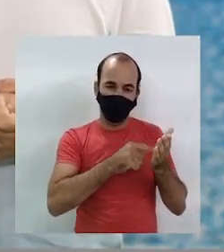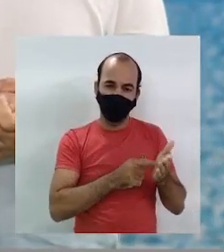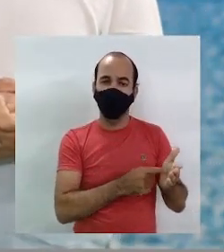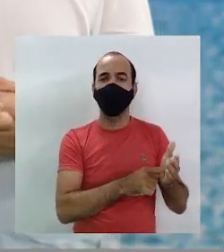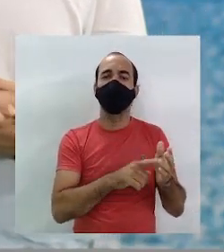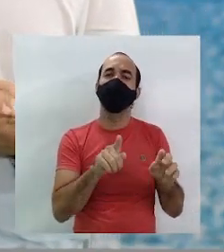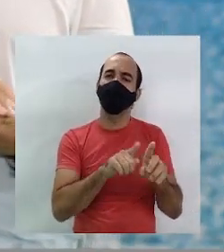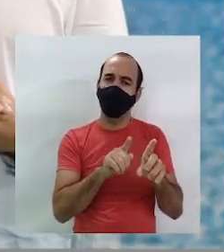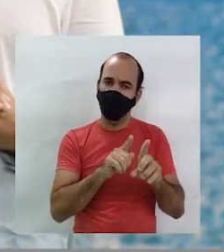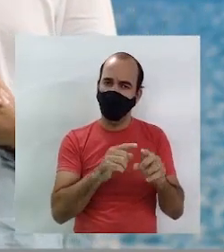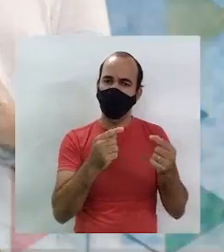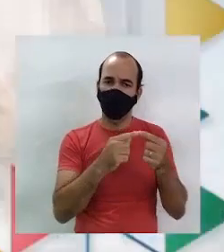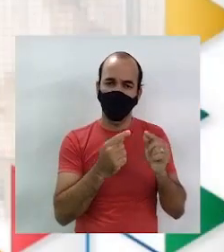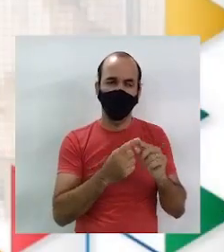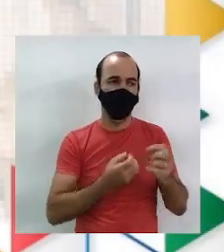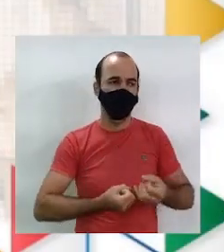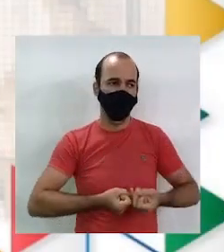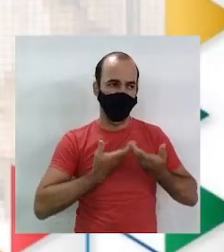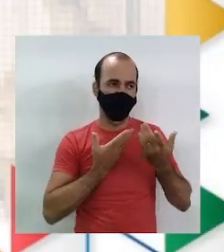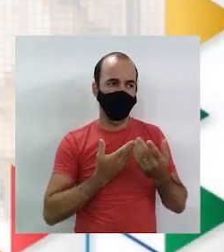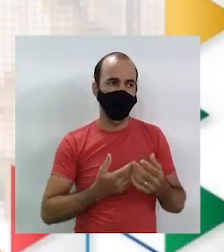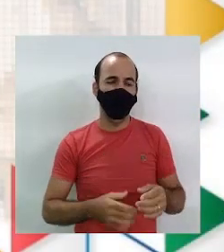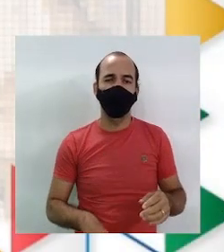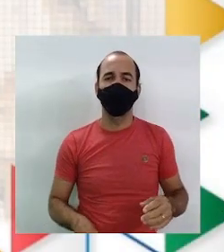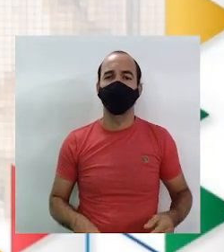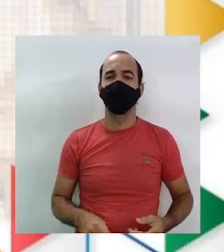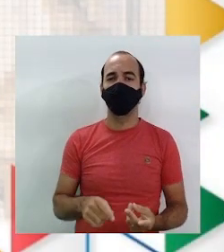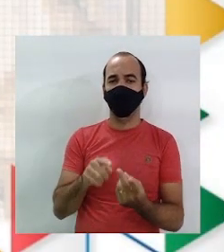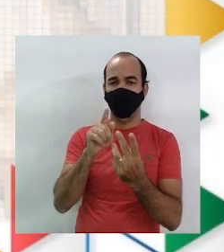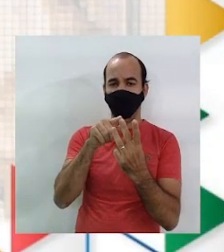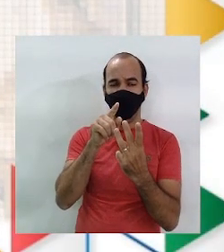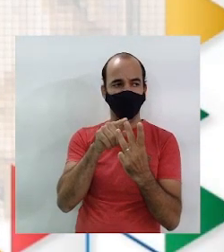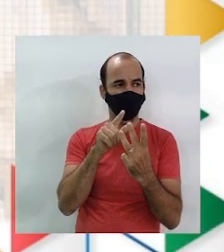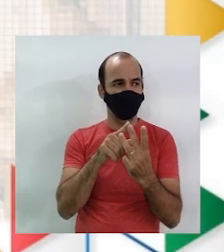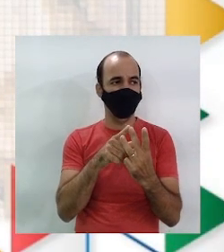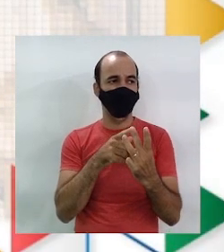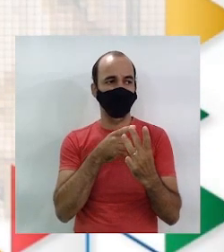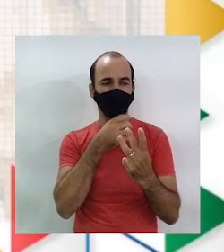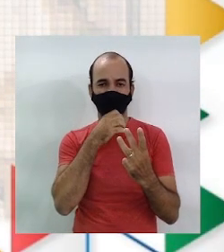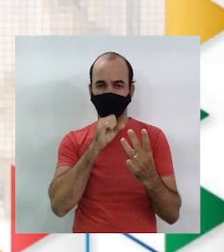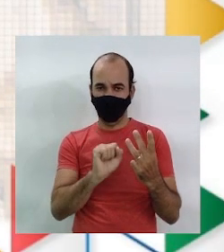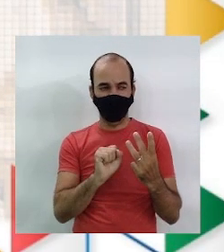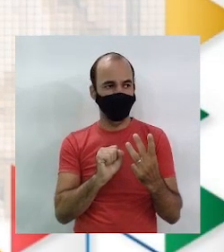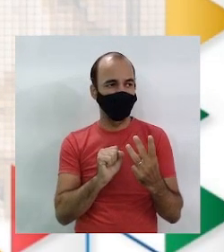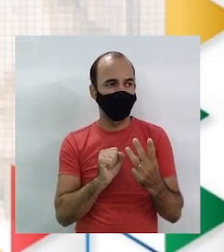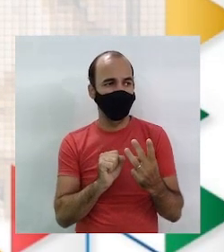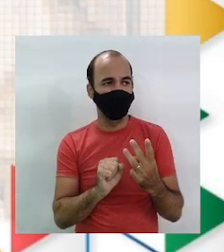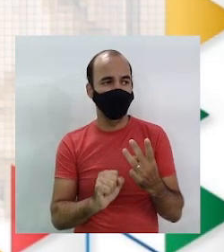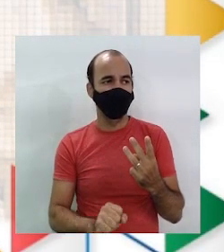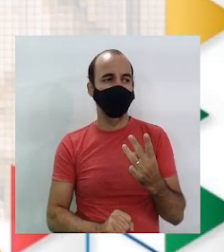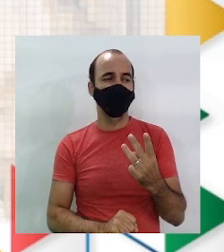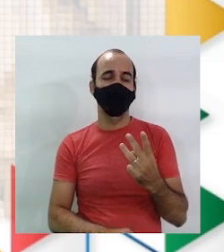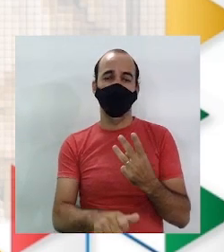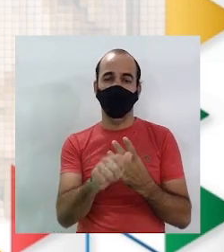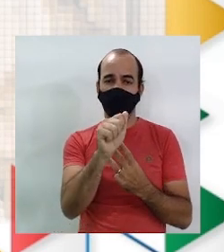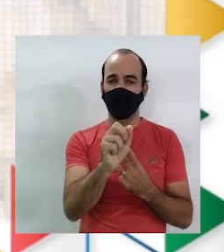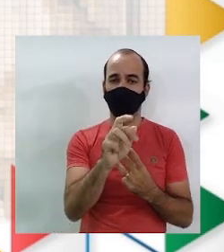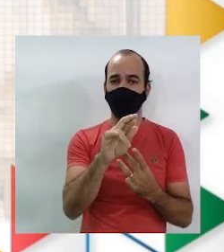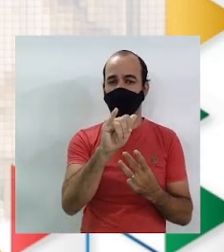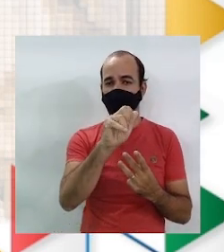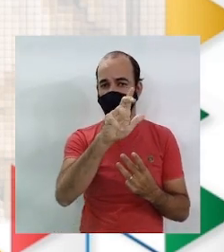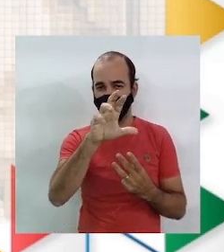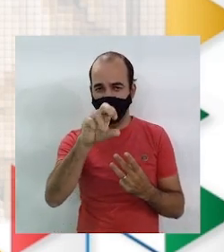Sim. E nós temos ali uma outra figura, podemos ver? Bom, uma outra personalidade, né? Essa personalidade aí